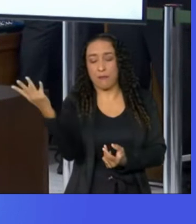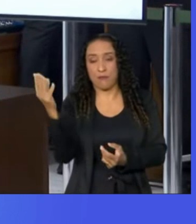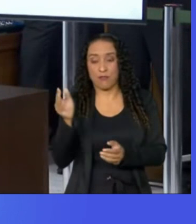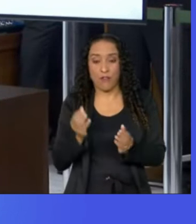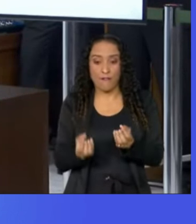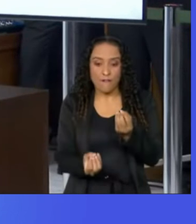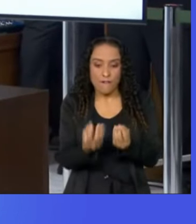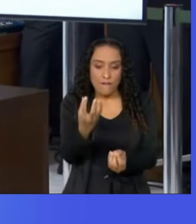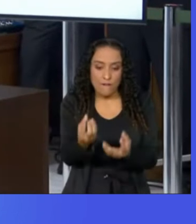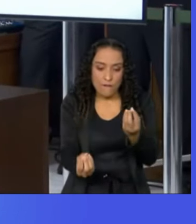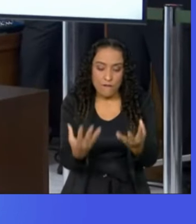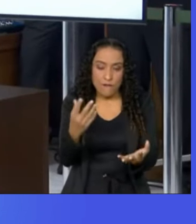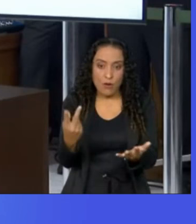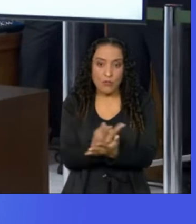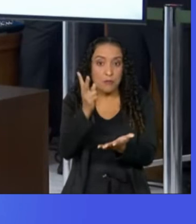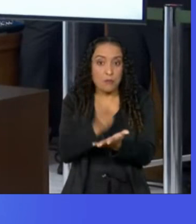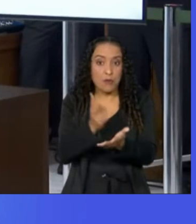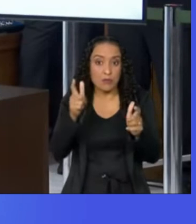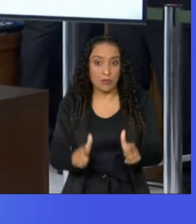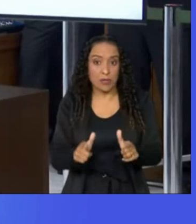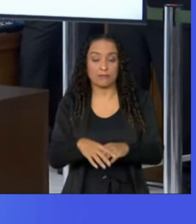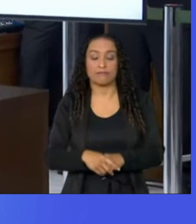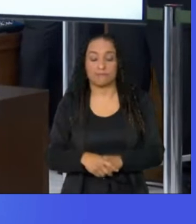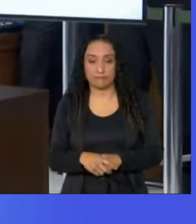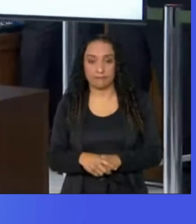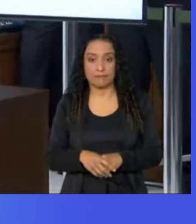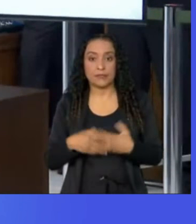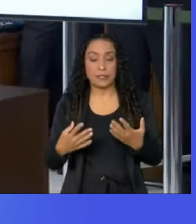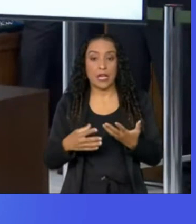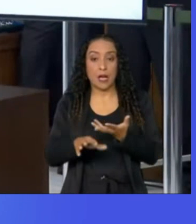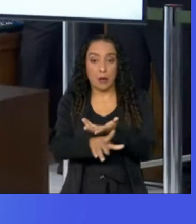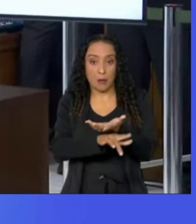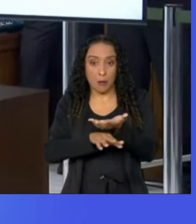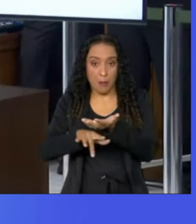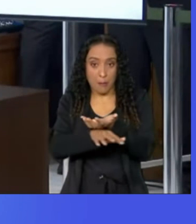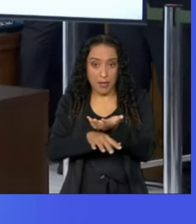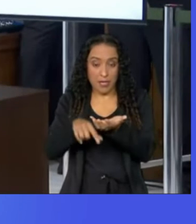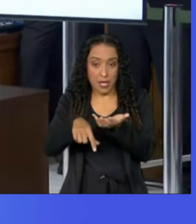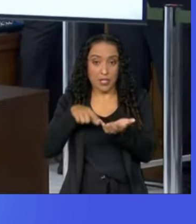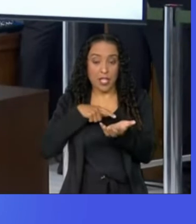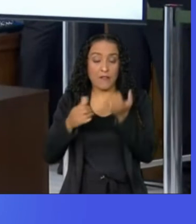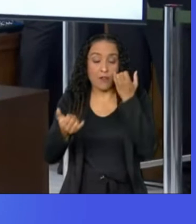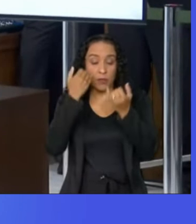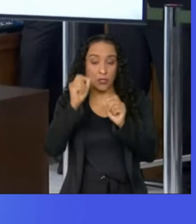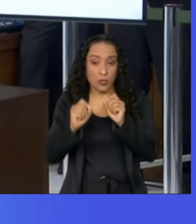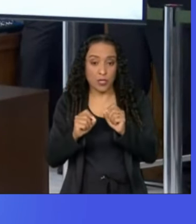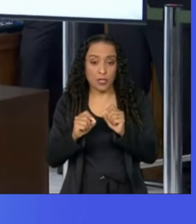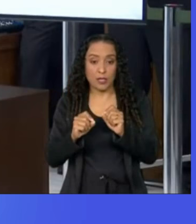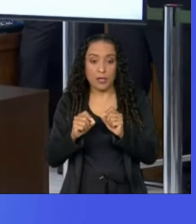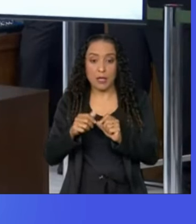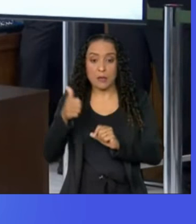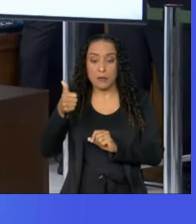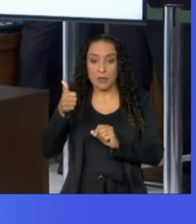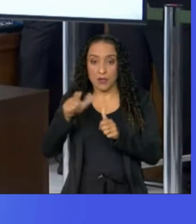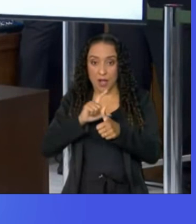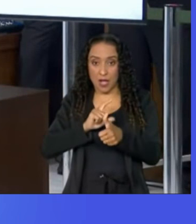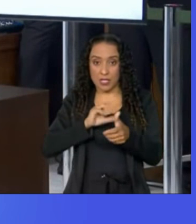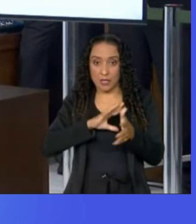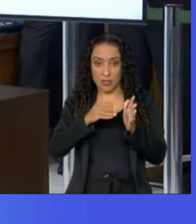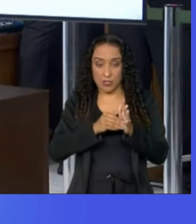acontecendo naquela mesma frente e no Pantanal eu eu trago esse dado em primeiro lugar antes da